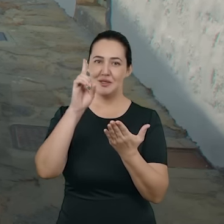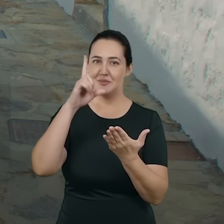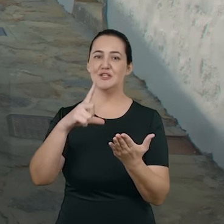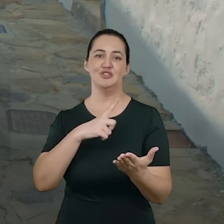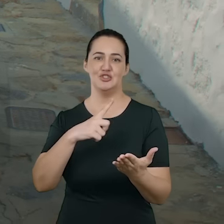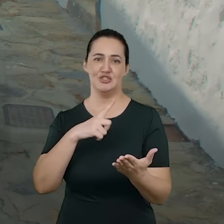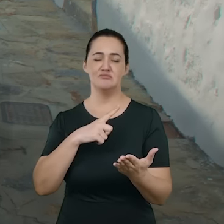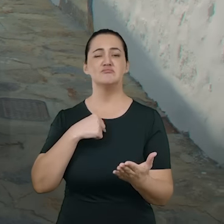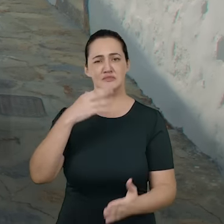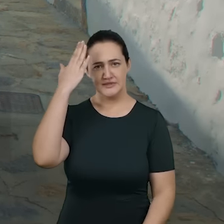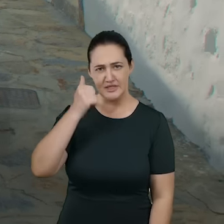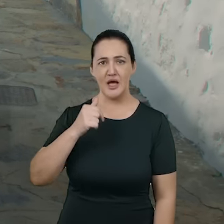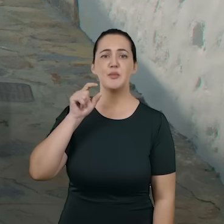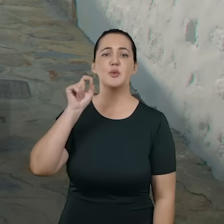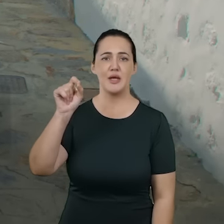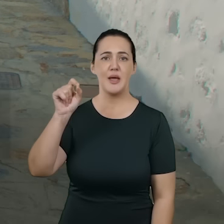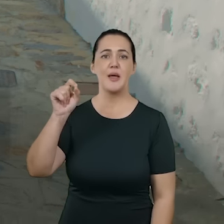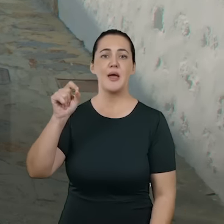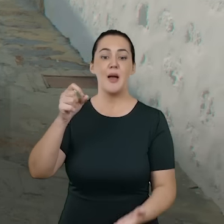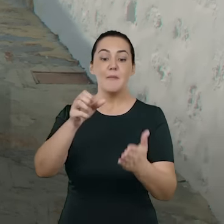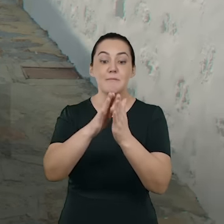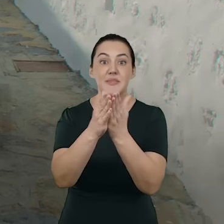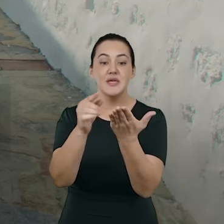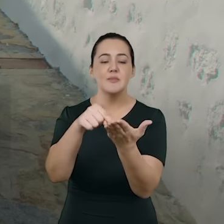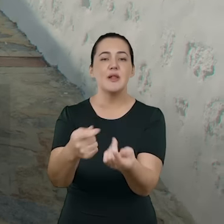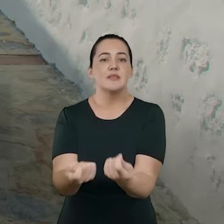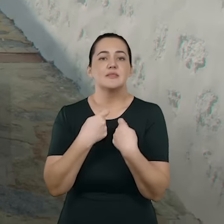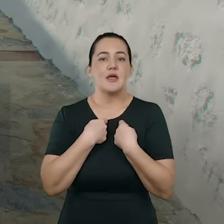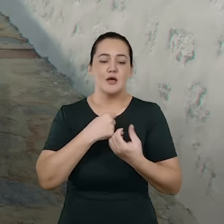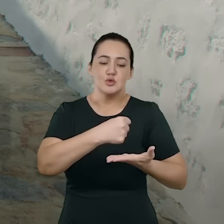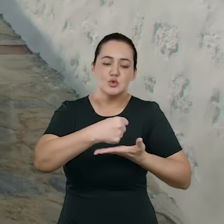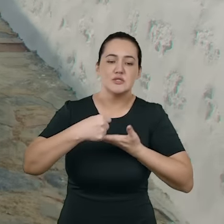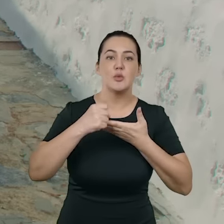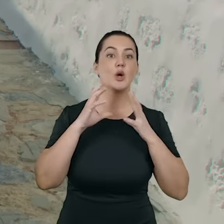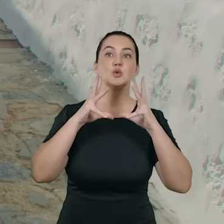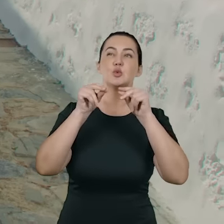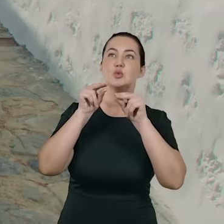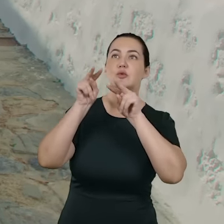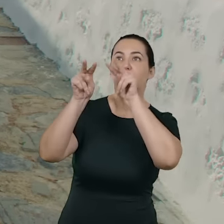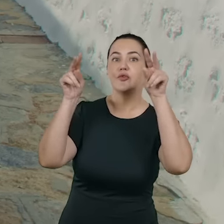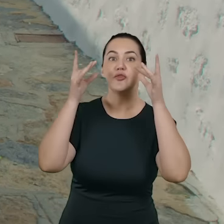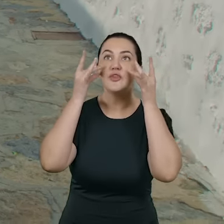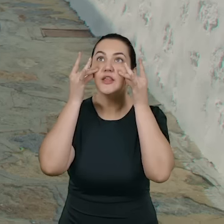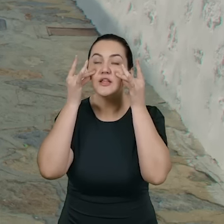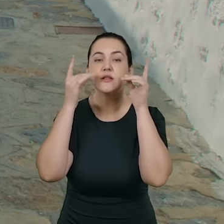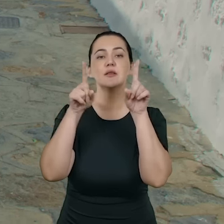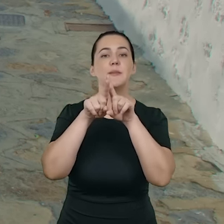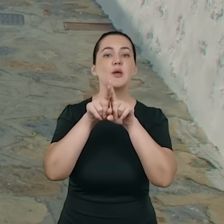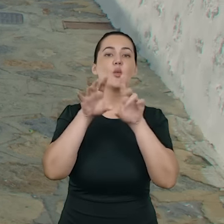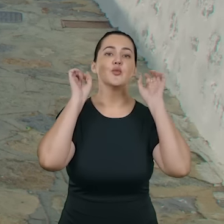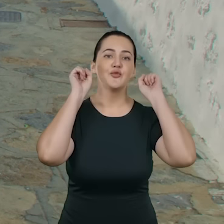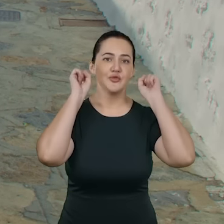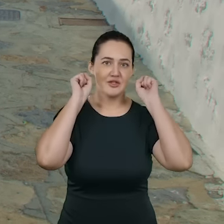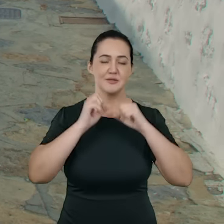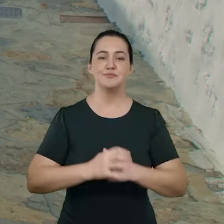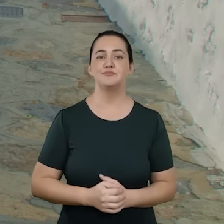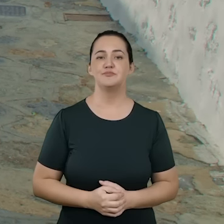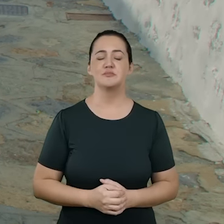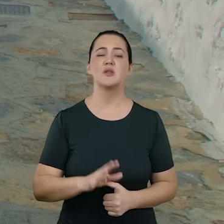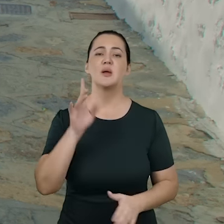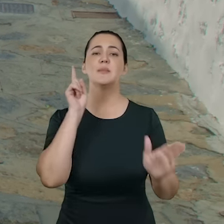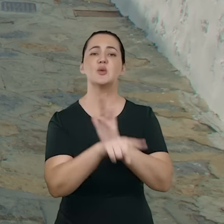que era a palavra de Deus que daria sustentação a tudo o que ele via e ouvia. Aí você pode fazer uma pergunta: e por que